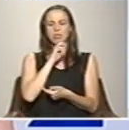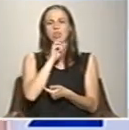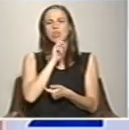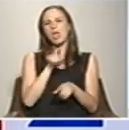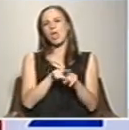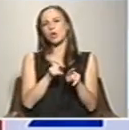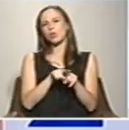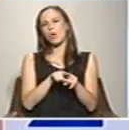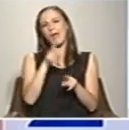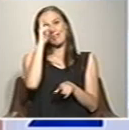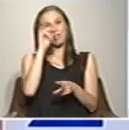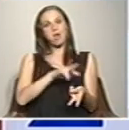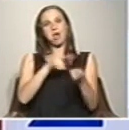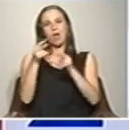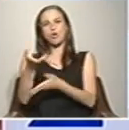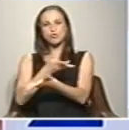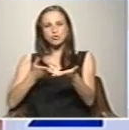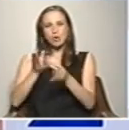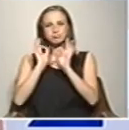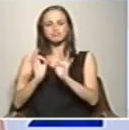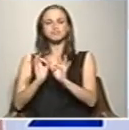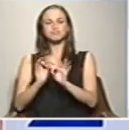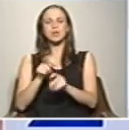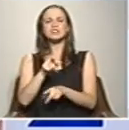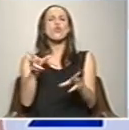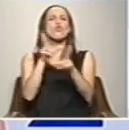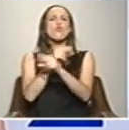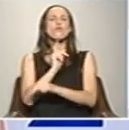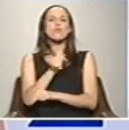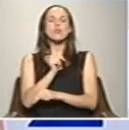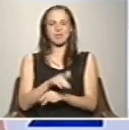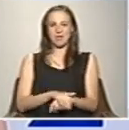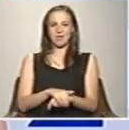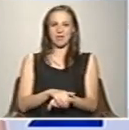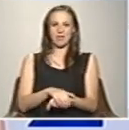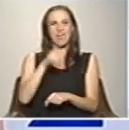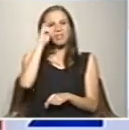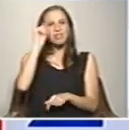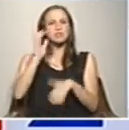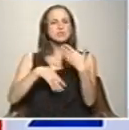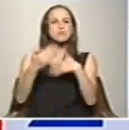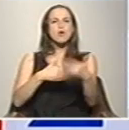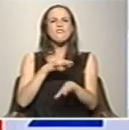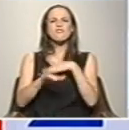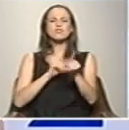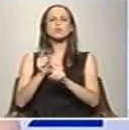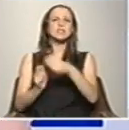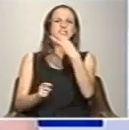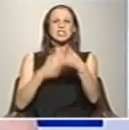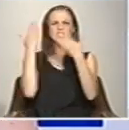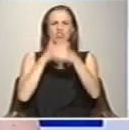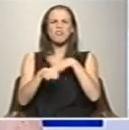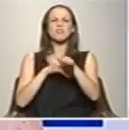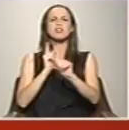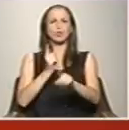negócio? O que é que o 3-Day Startup traz de novo? O que é isso de acelerar as ideias? O que é que se faz durante estes 3 dias? Portanto, há